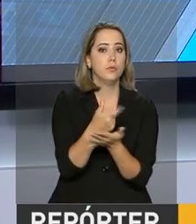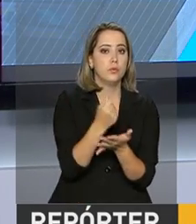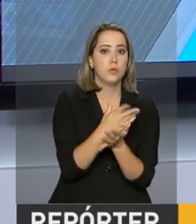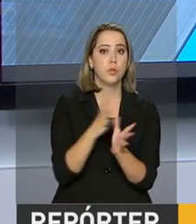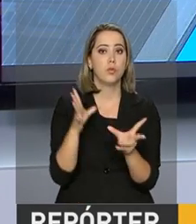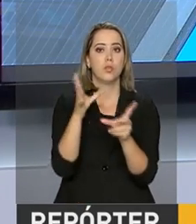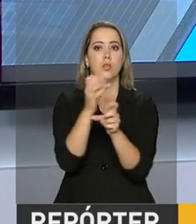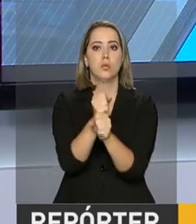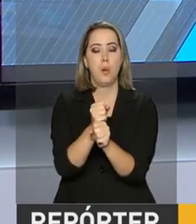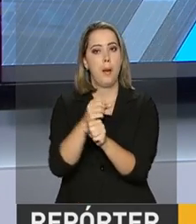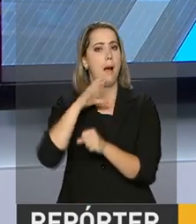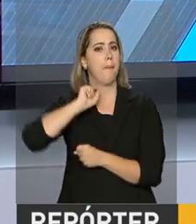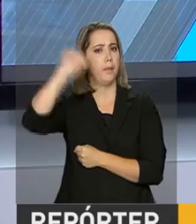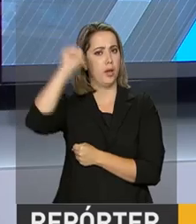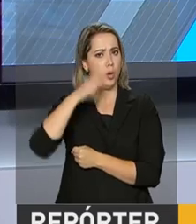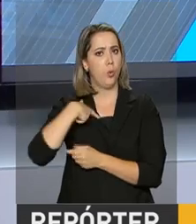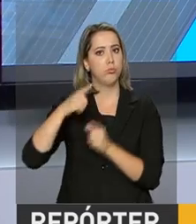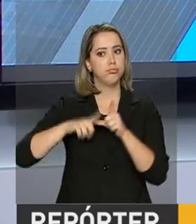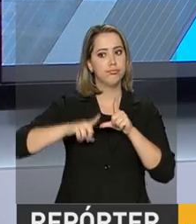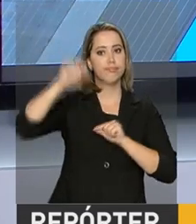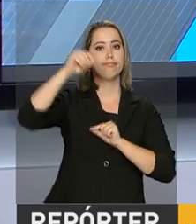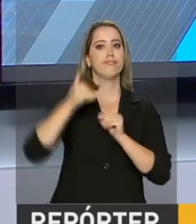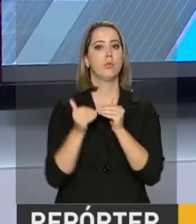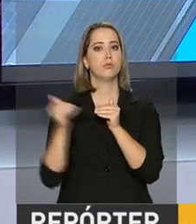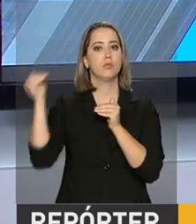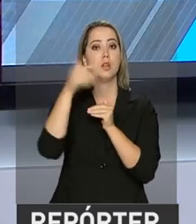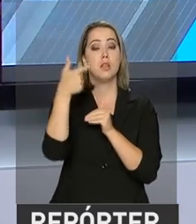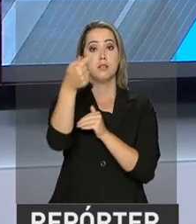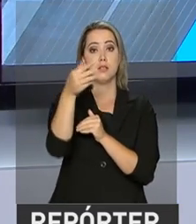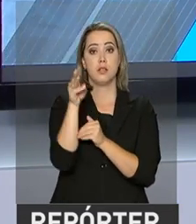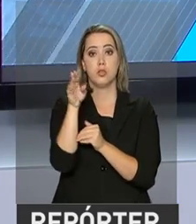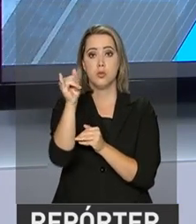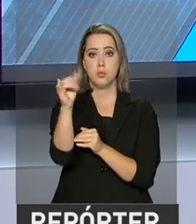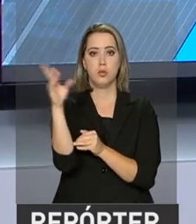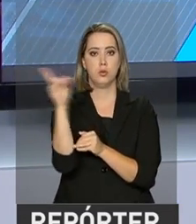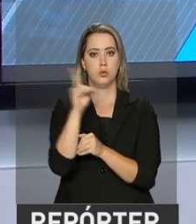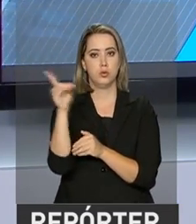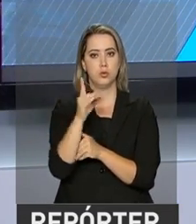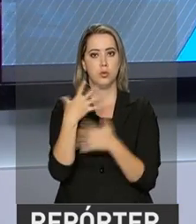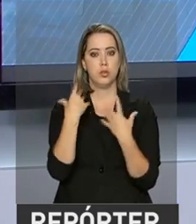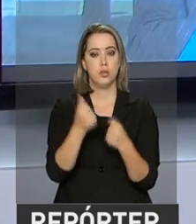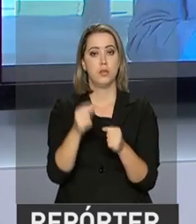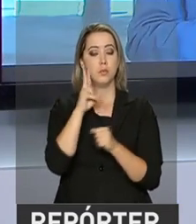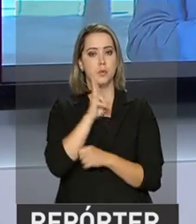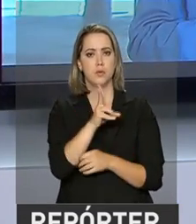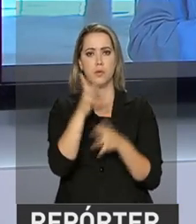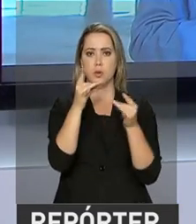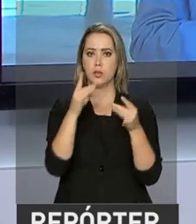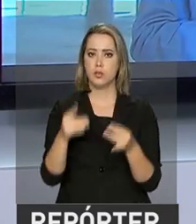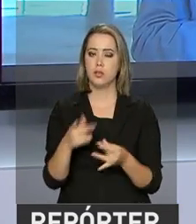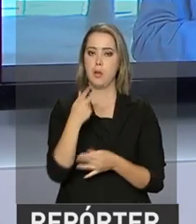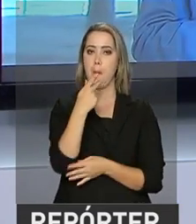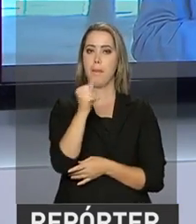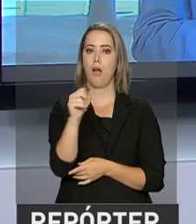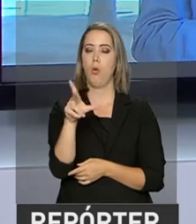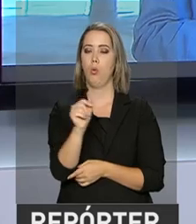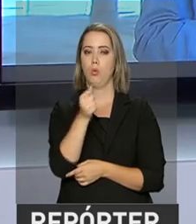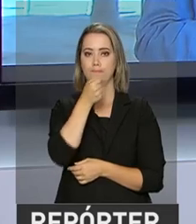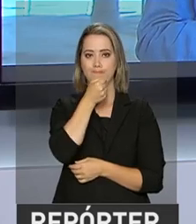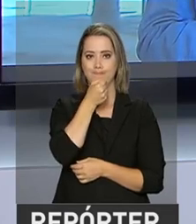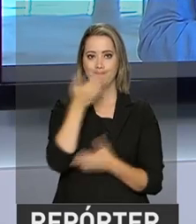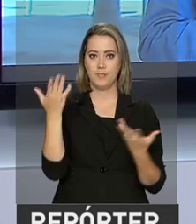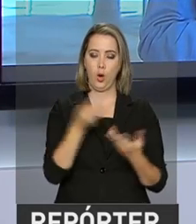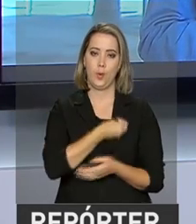mês de abril com super havit de quase 7 bilhões de dólares os detalhes com o repórter Paulo lavia ao